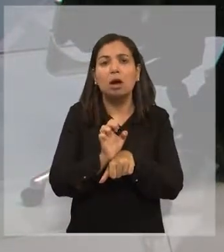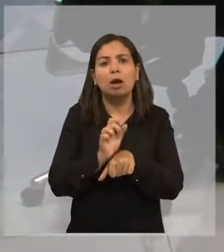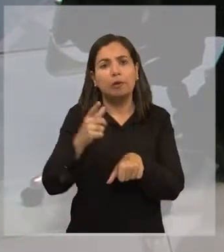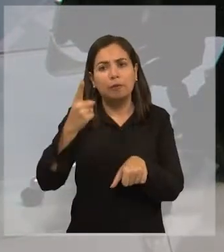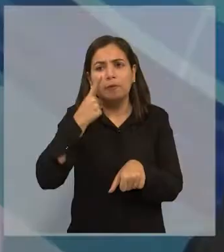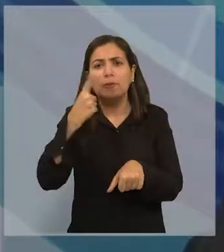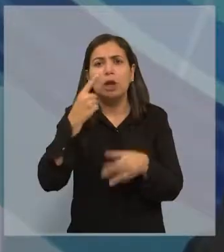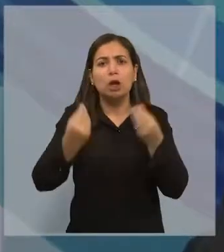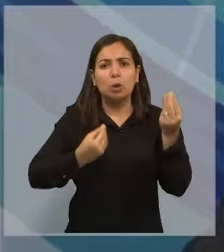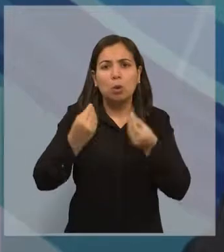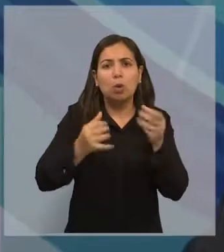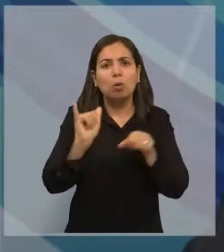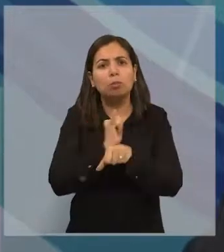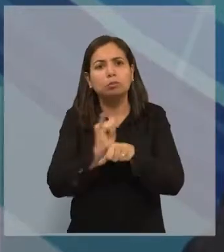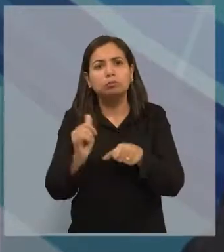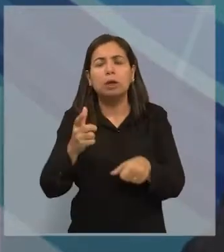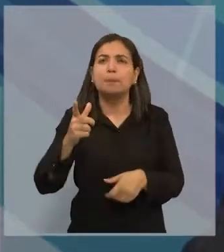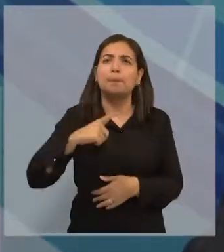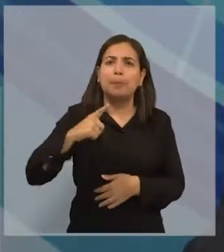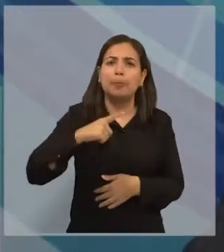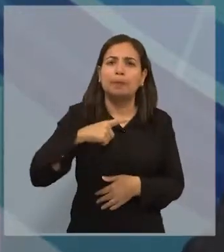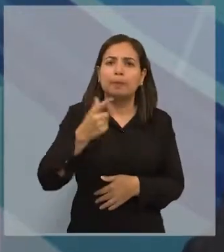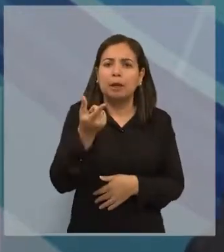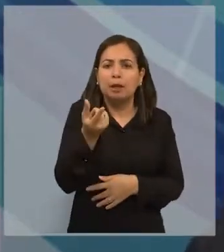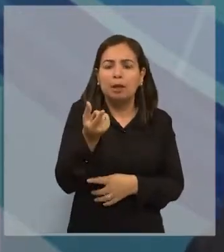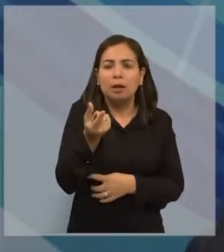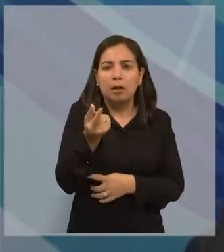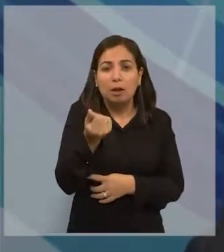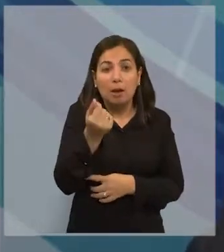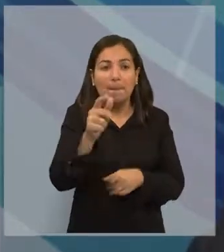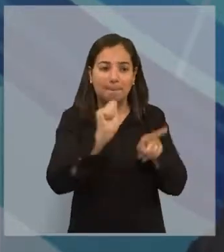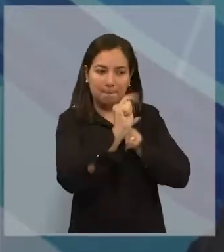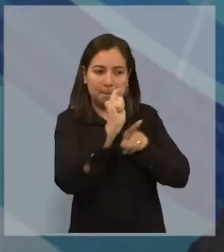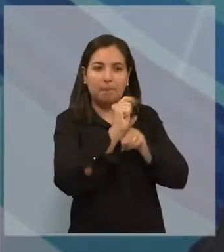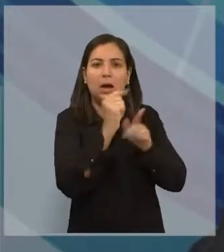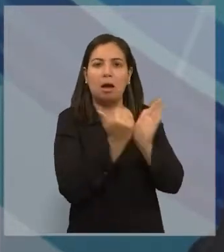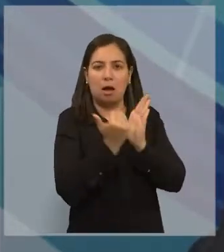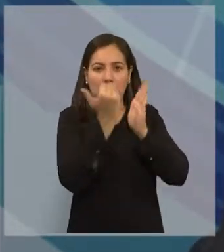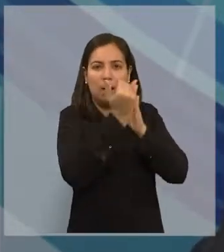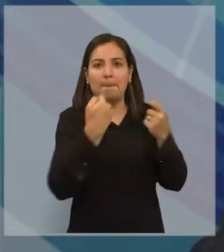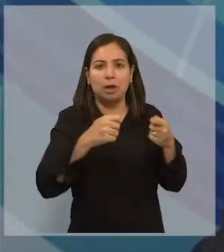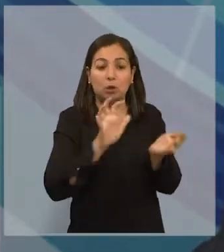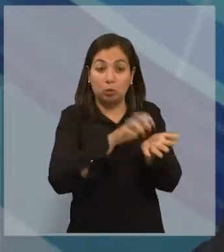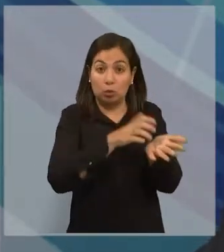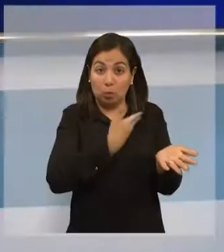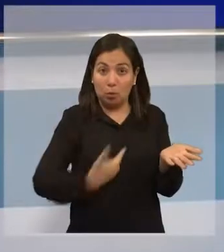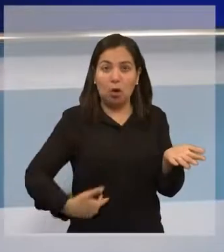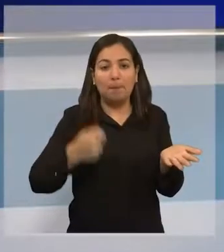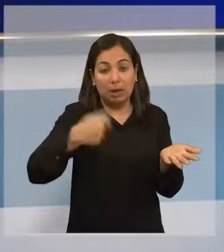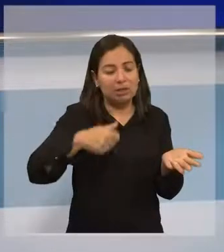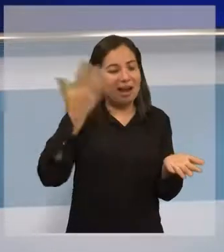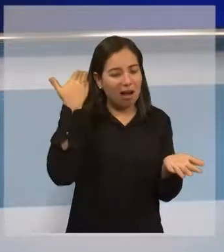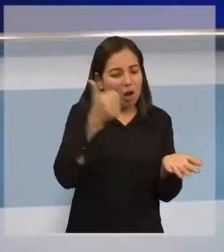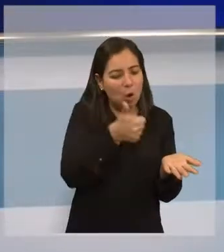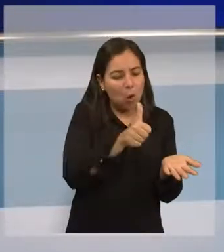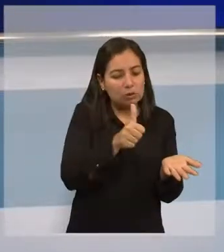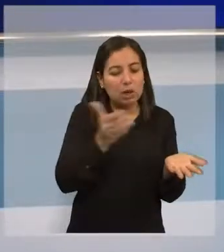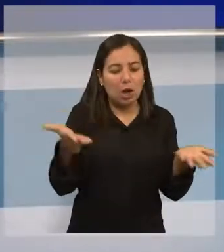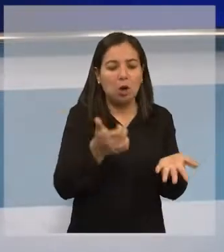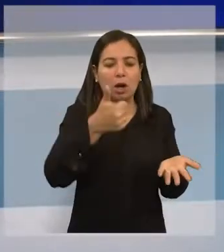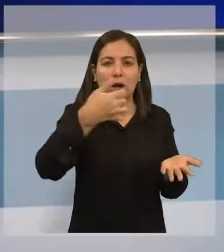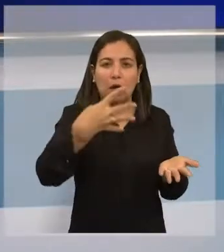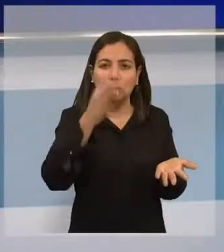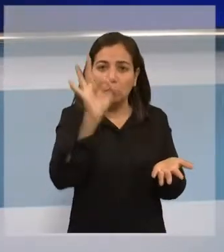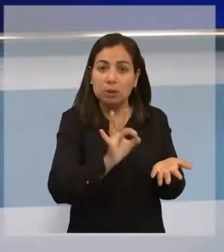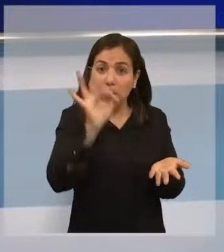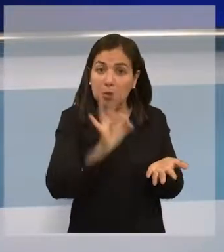tomou providências muito sérias. Por exemplo, aumentou a alíquota de contribuição do servidor público de 11% para 14%. Ou seja, o Ceará já